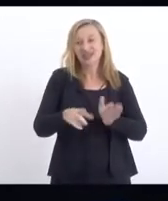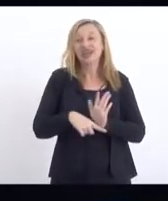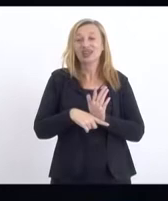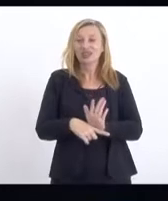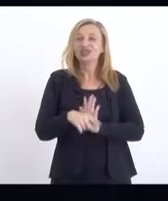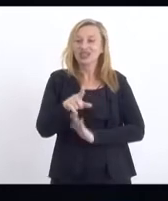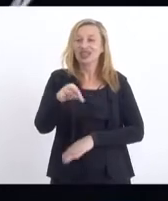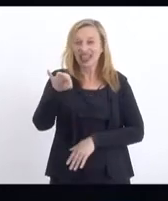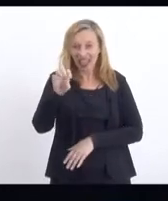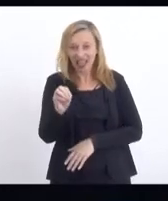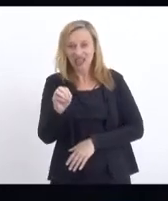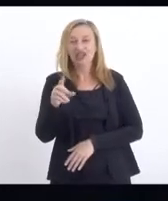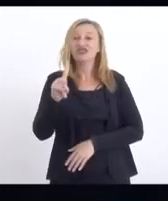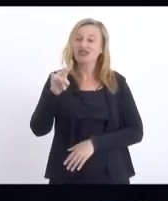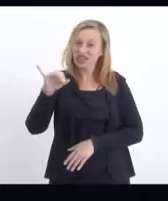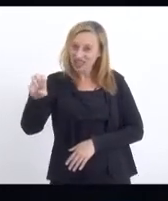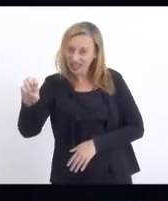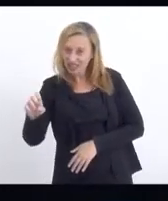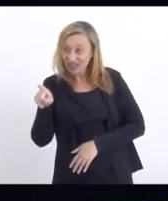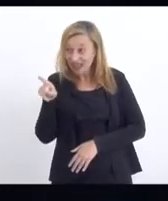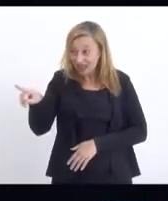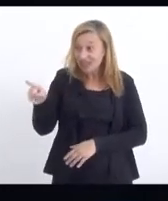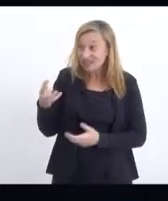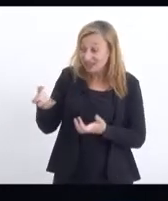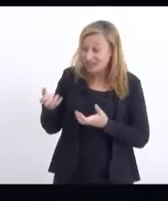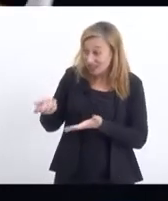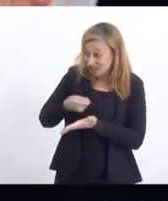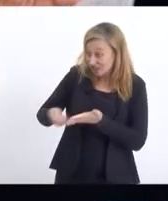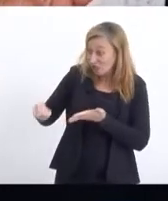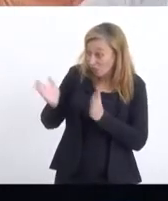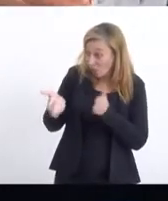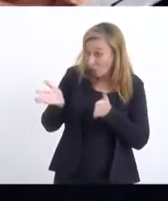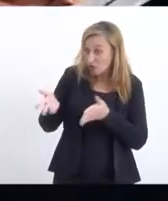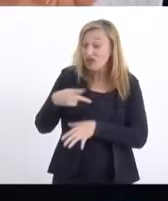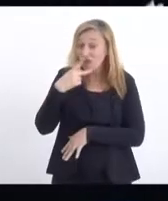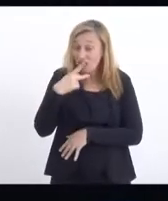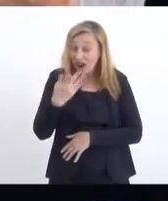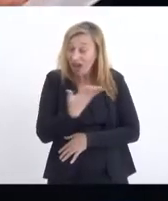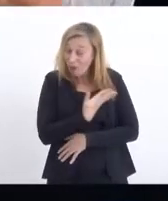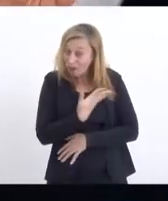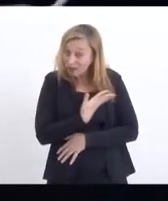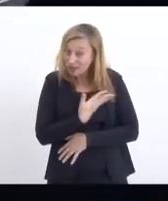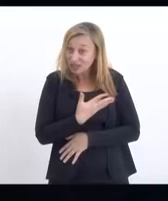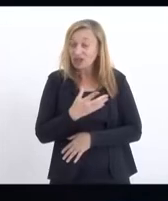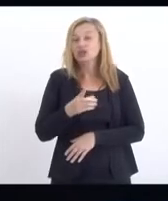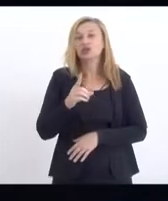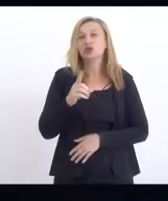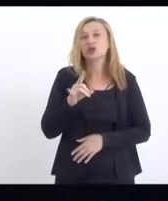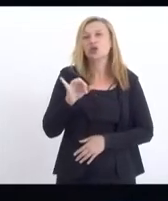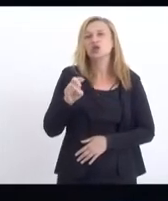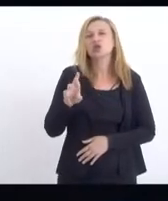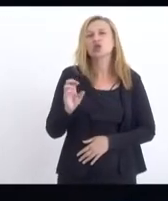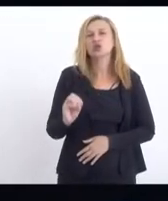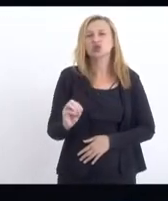Neto está ali, a Viviane está ali. Se quiser se inscrever hoje. E vou falar com um amigo do consórcio,